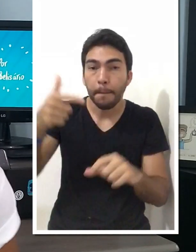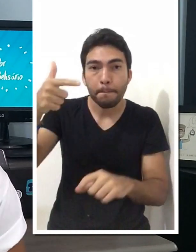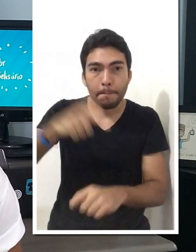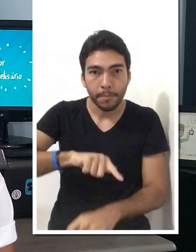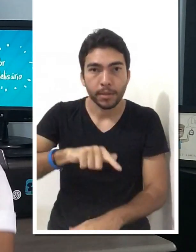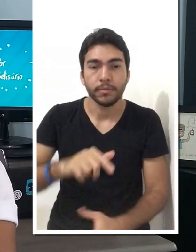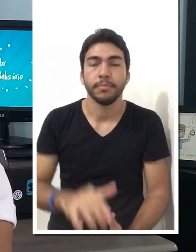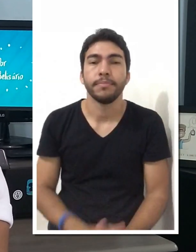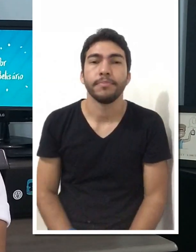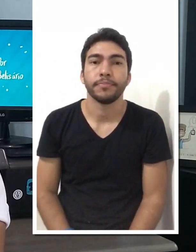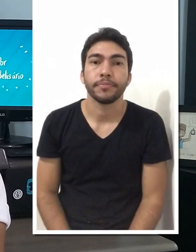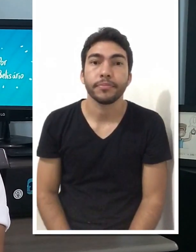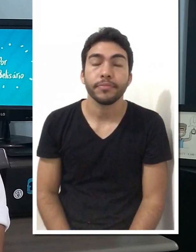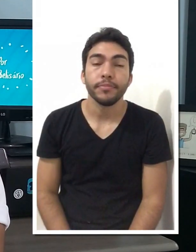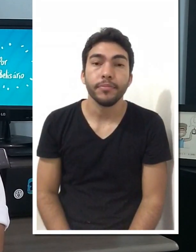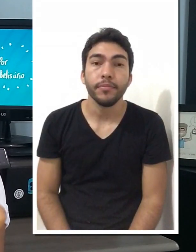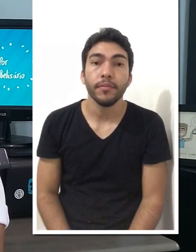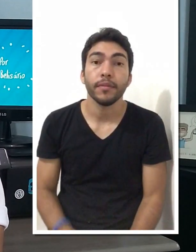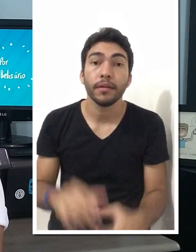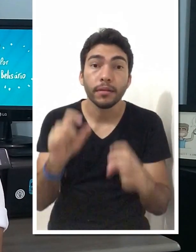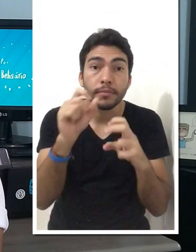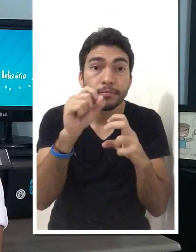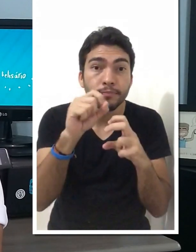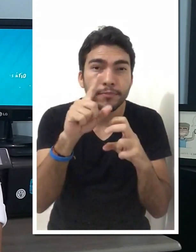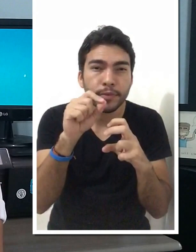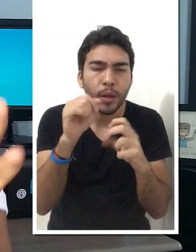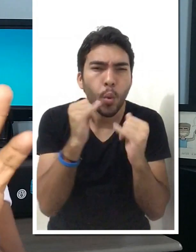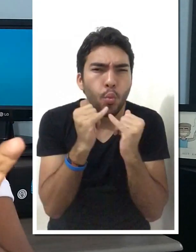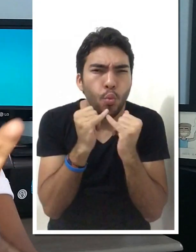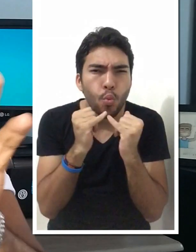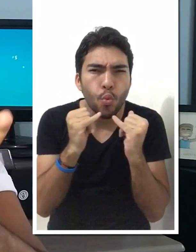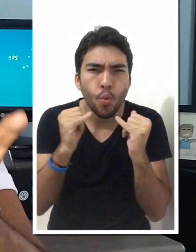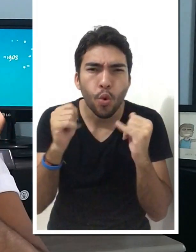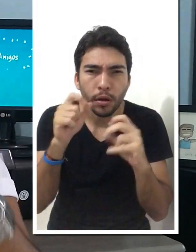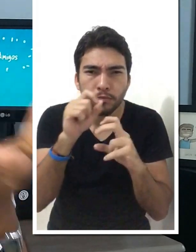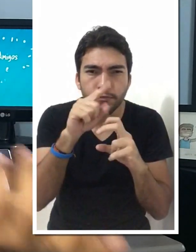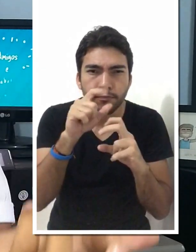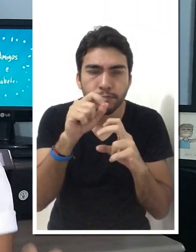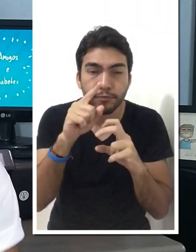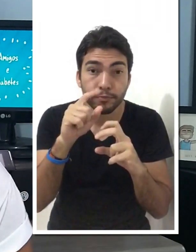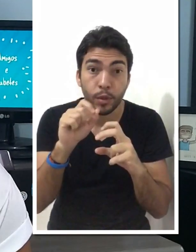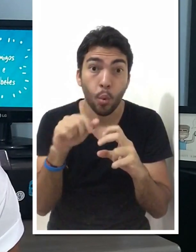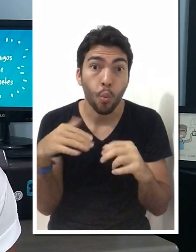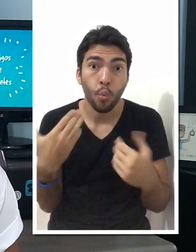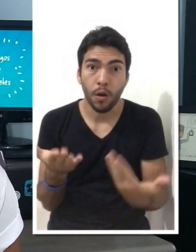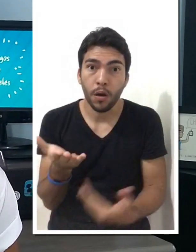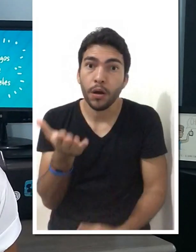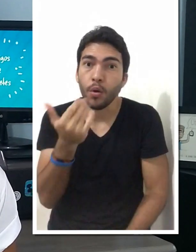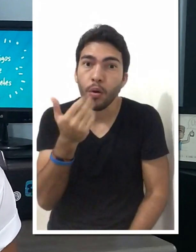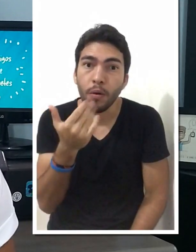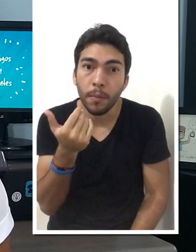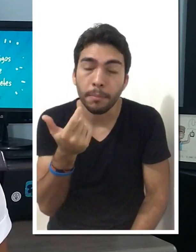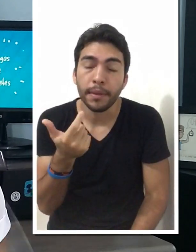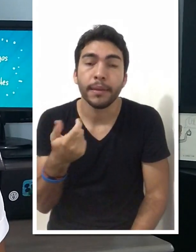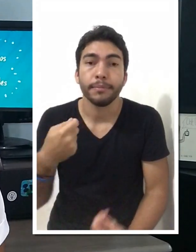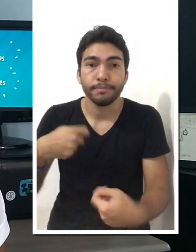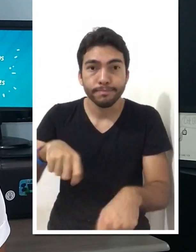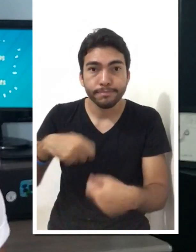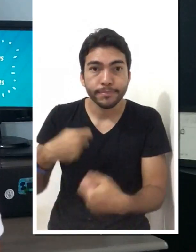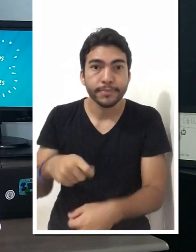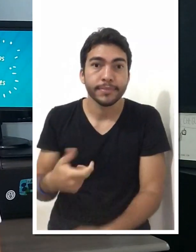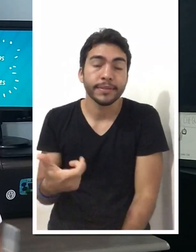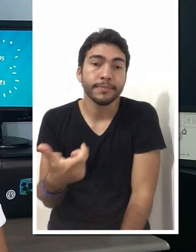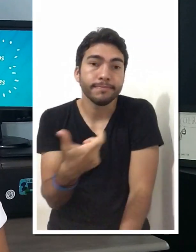fininha e não tem insulina aqui dentro, e você se fura, né, quando você for corrigir a glicemia ou